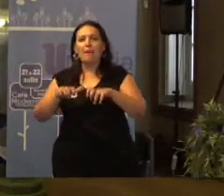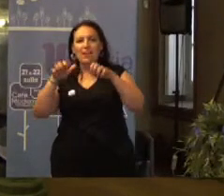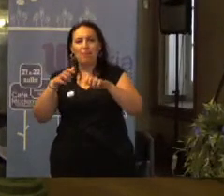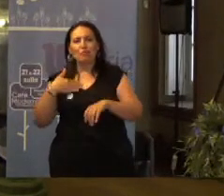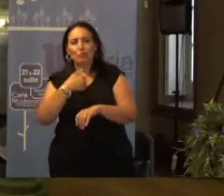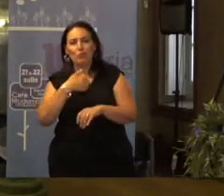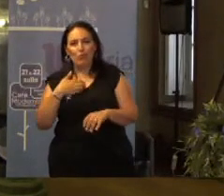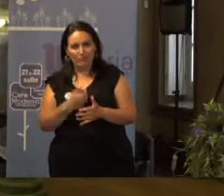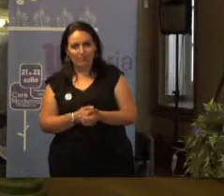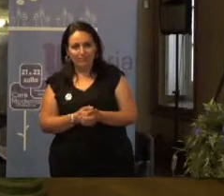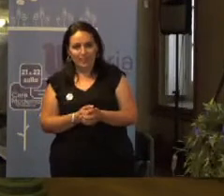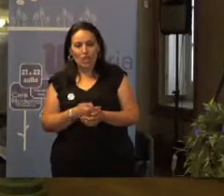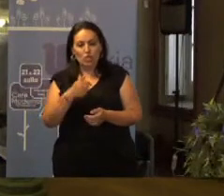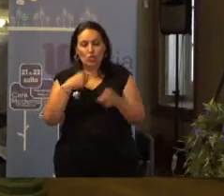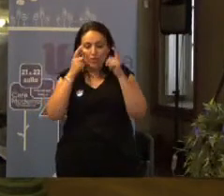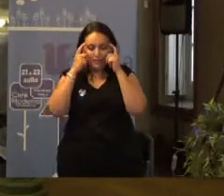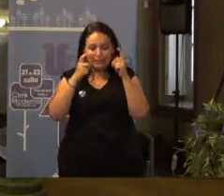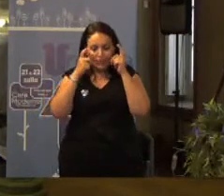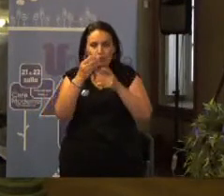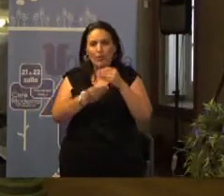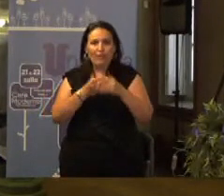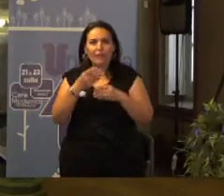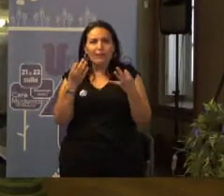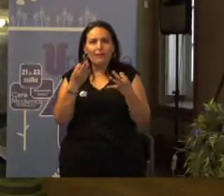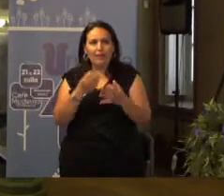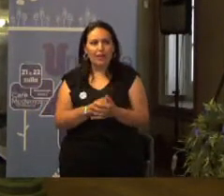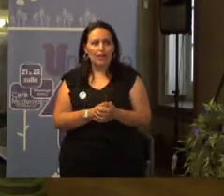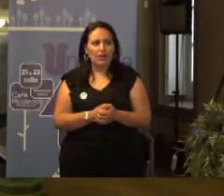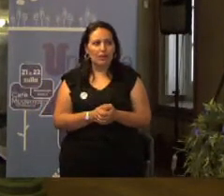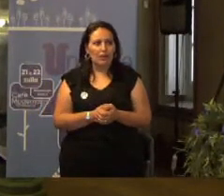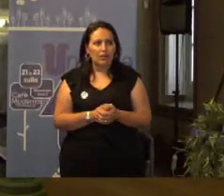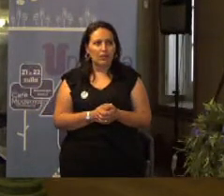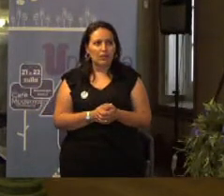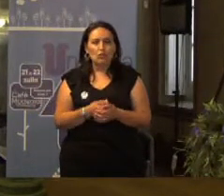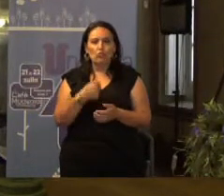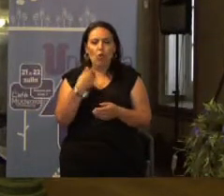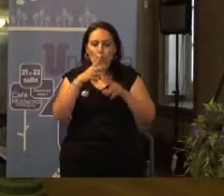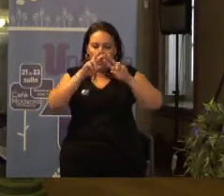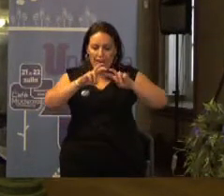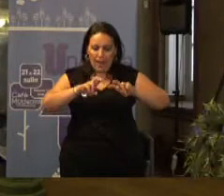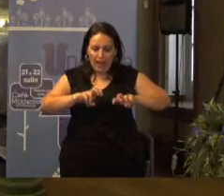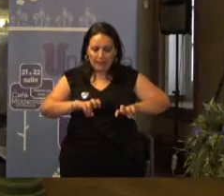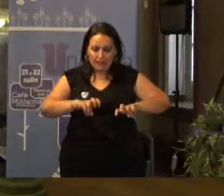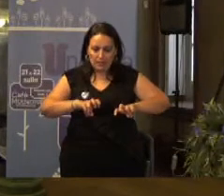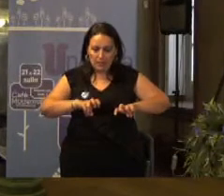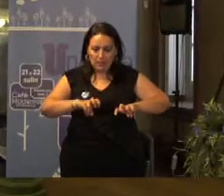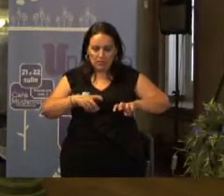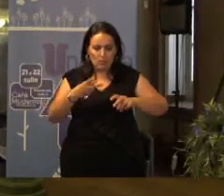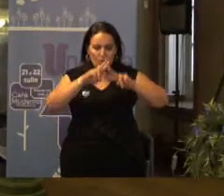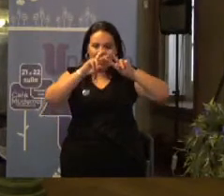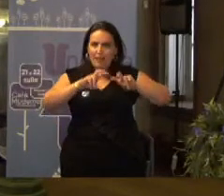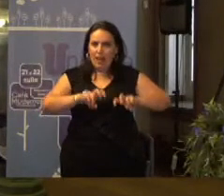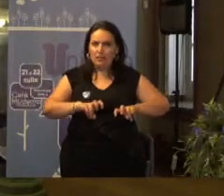o que eu tentei fazer foi não uma análise concreta da realidade que é vossa e